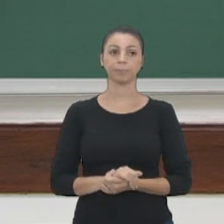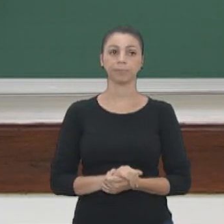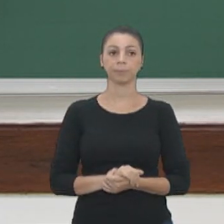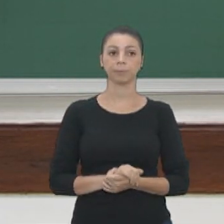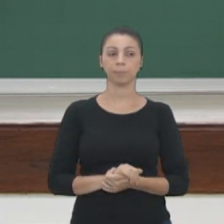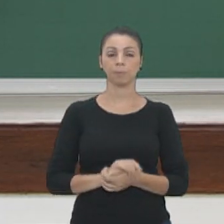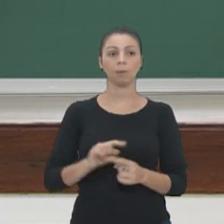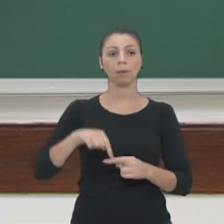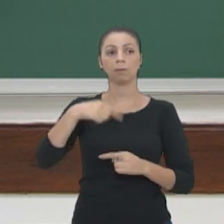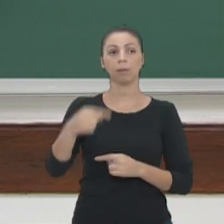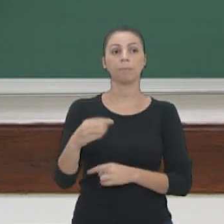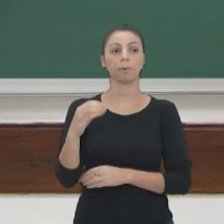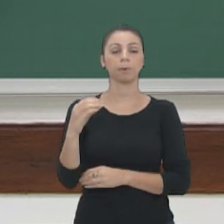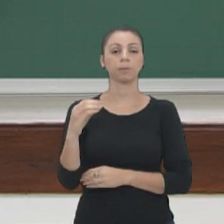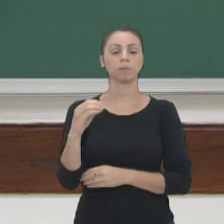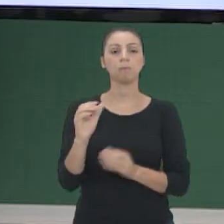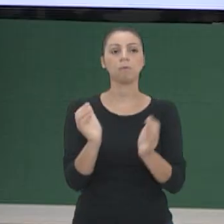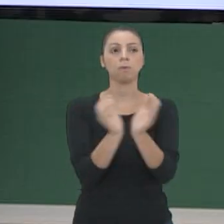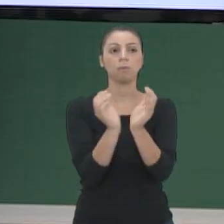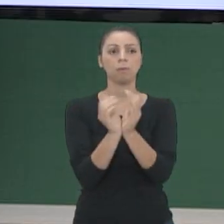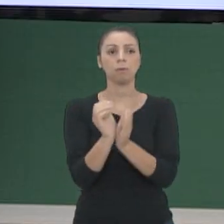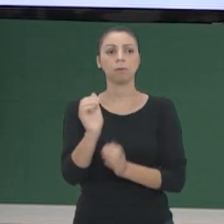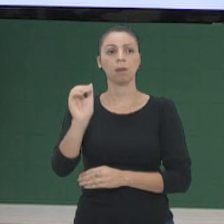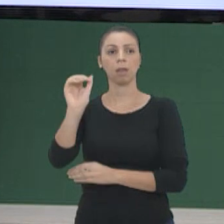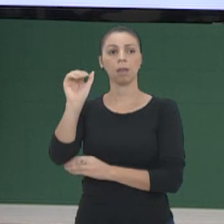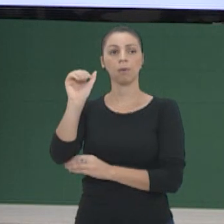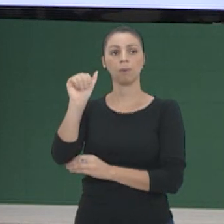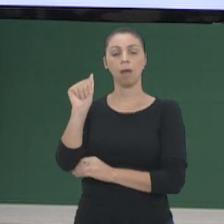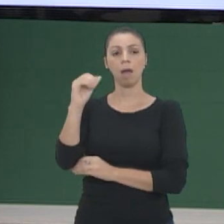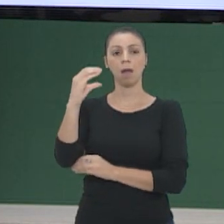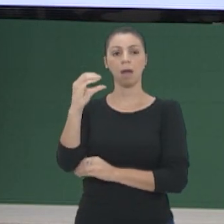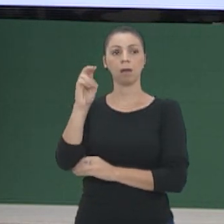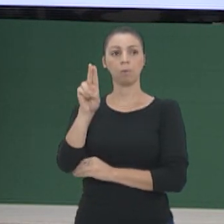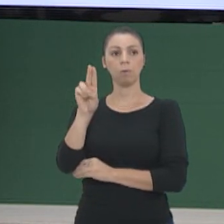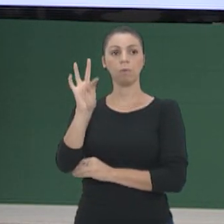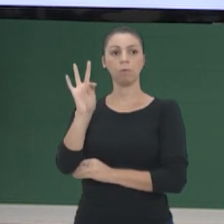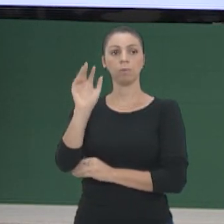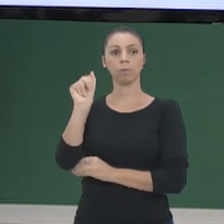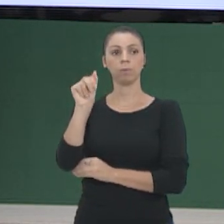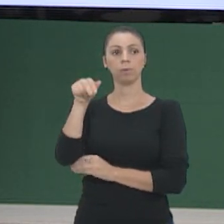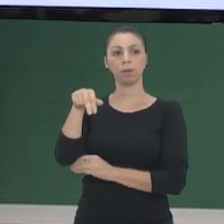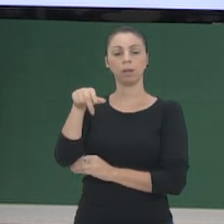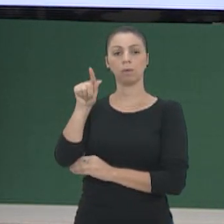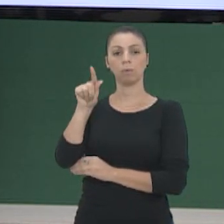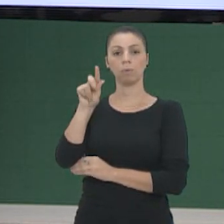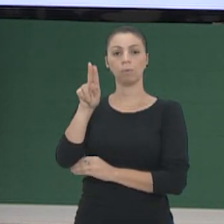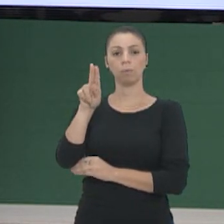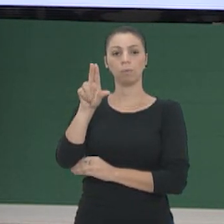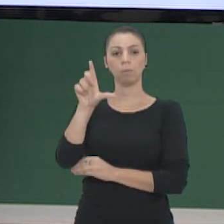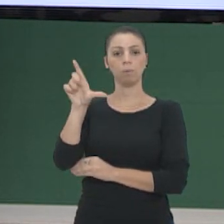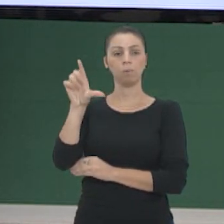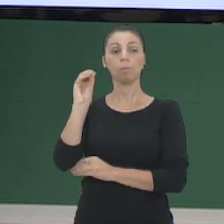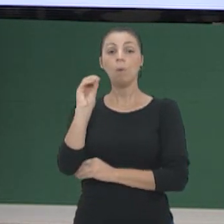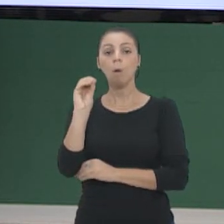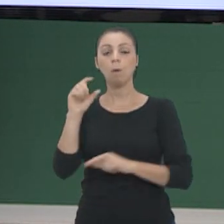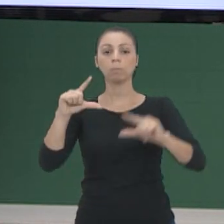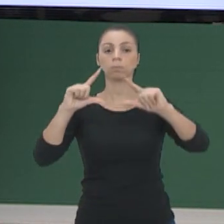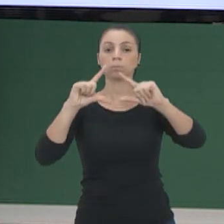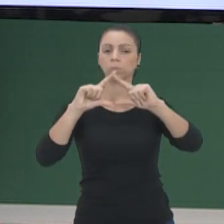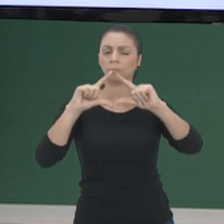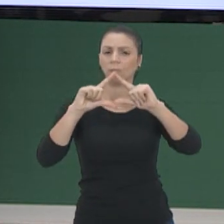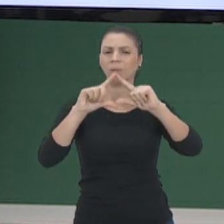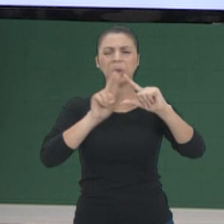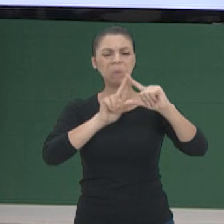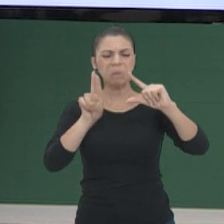lá. Depois, outra classificação do triângulo quanto ao seu ângulo. Eu tenho quem? O acutângulo. Nossa,